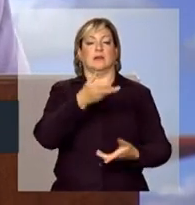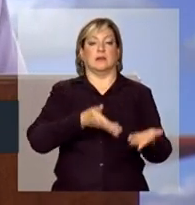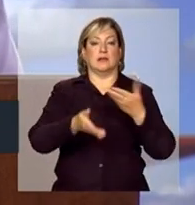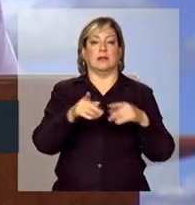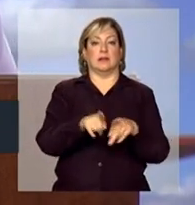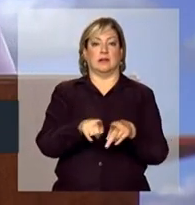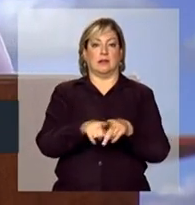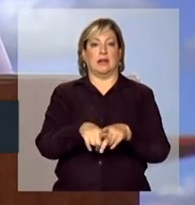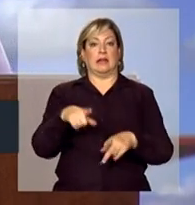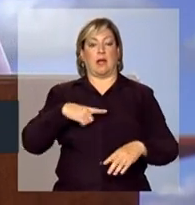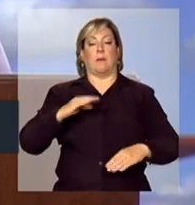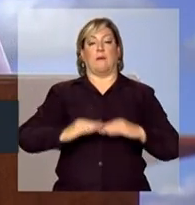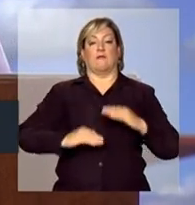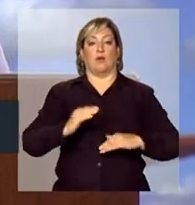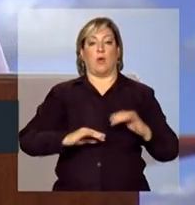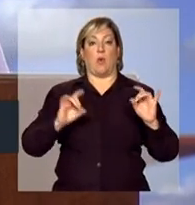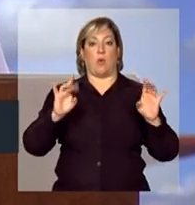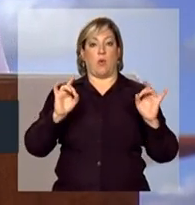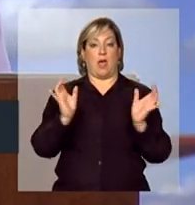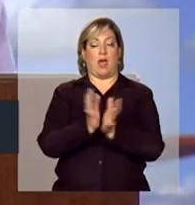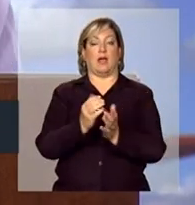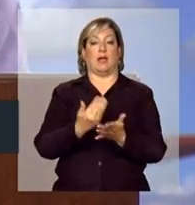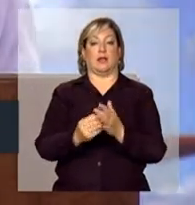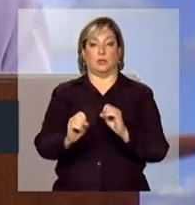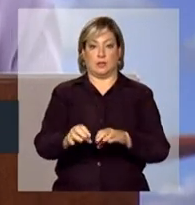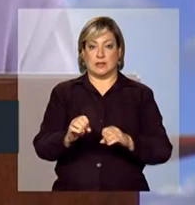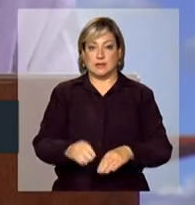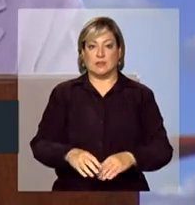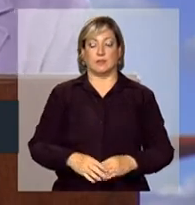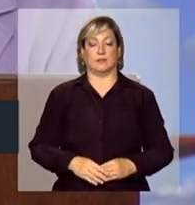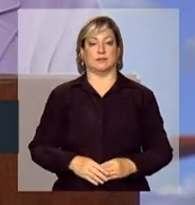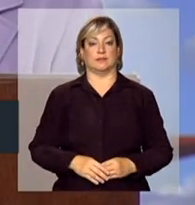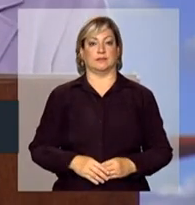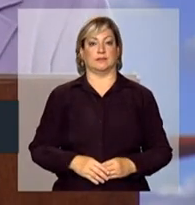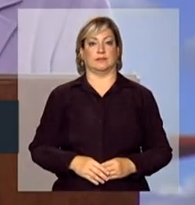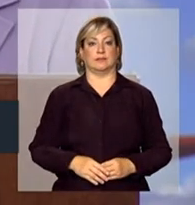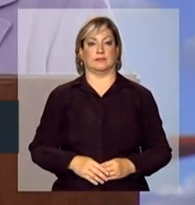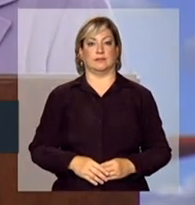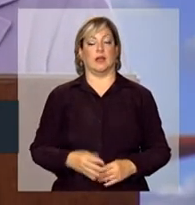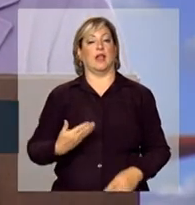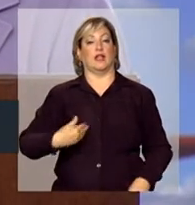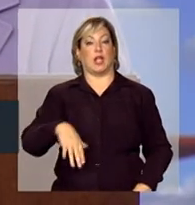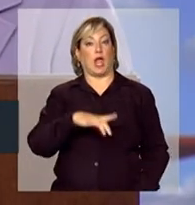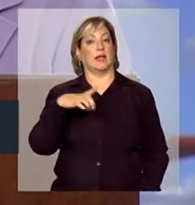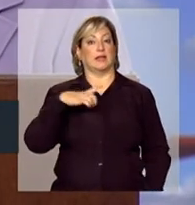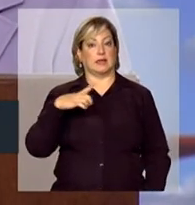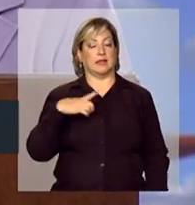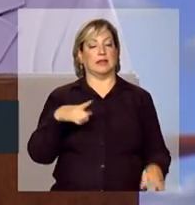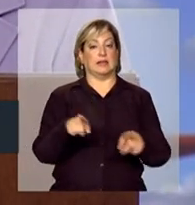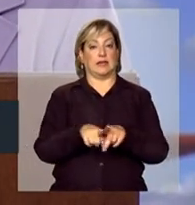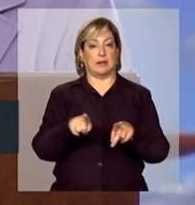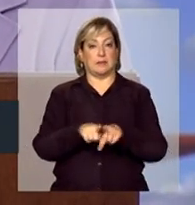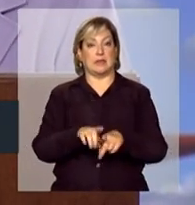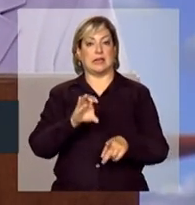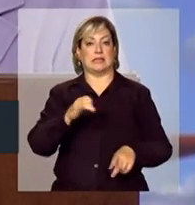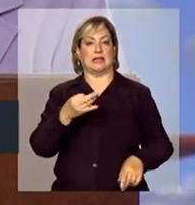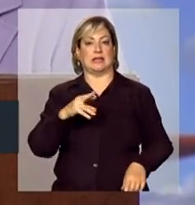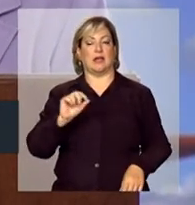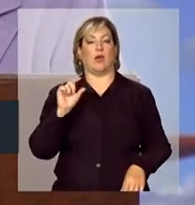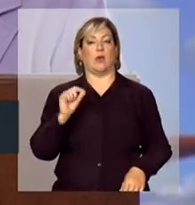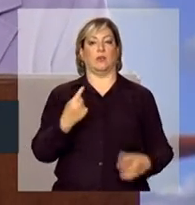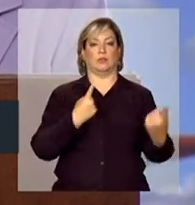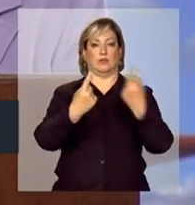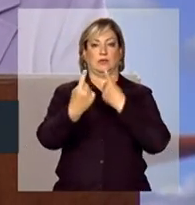profissionais qualificados da área da Educação e teremos também uma central de